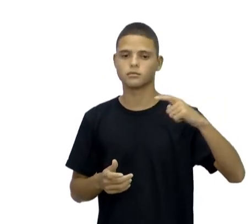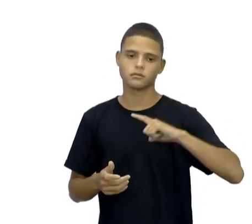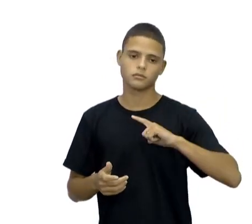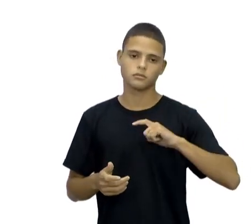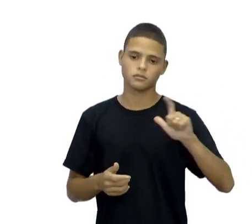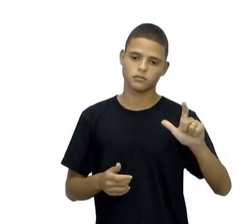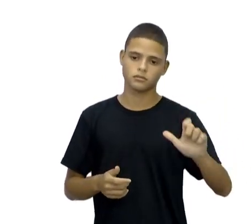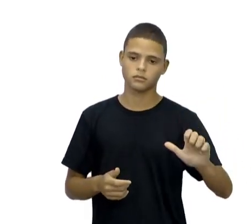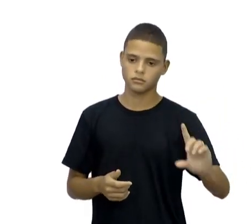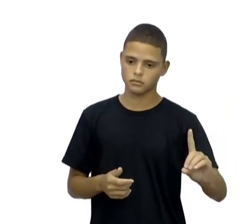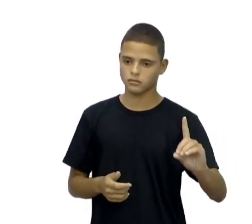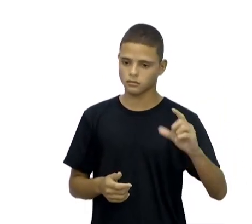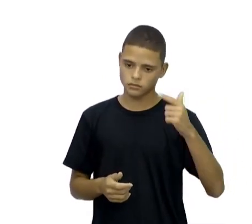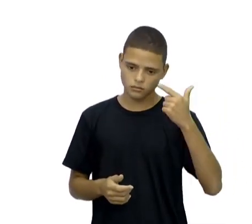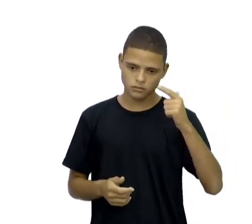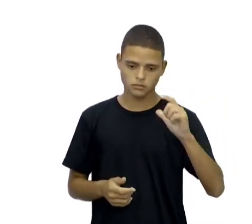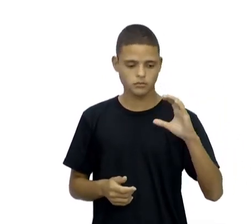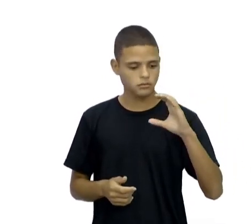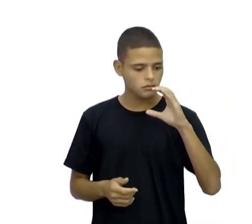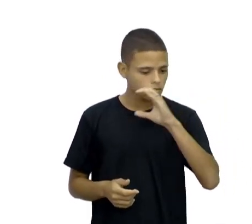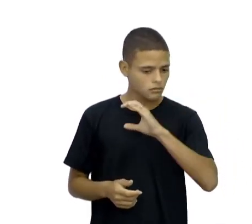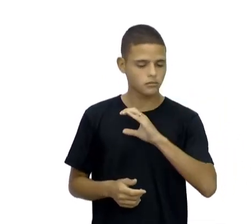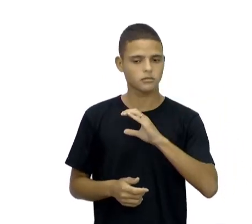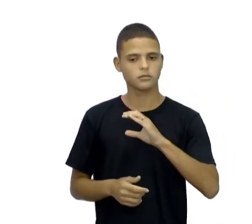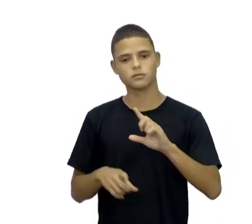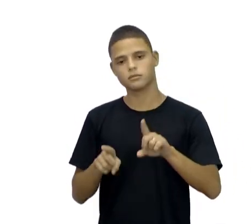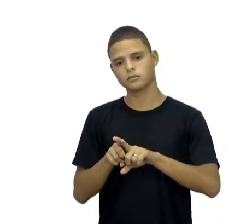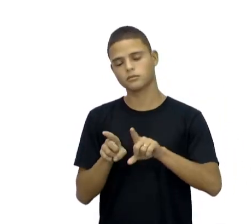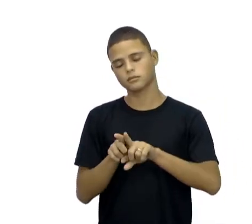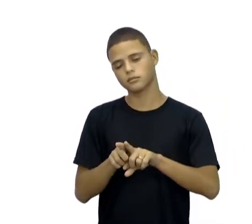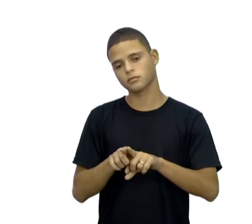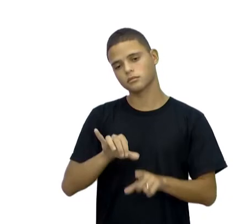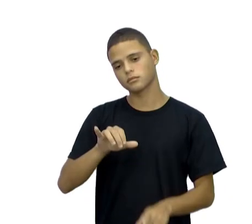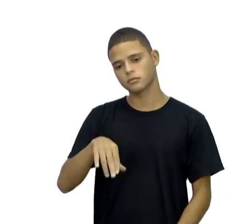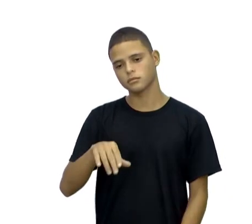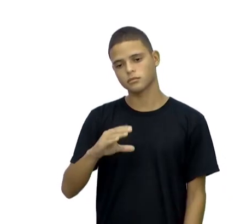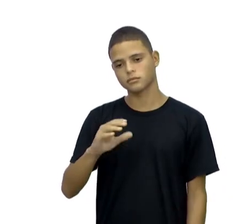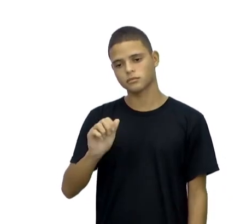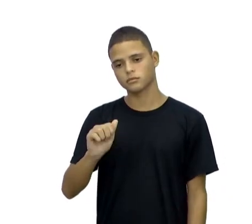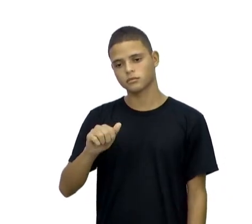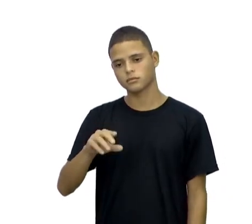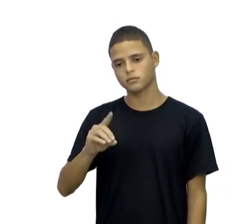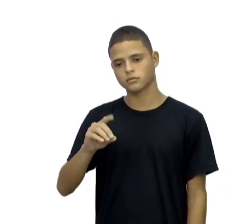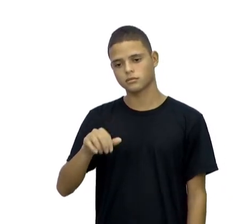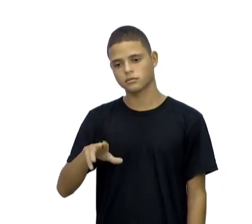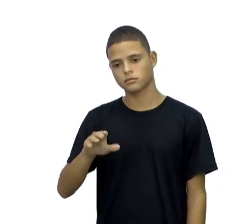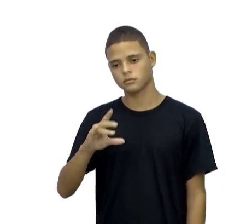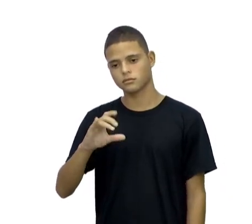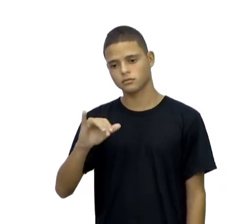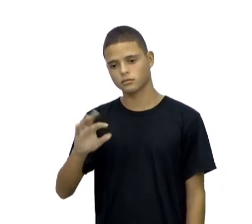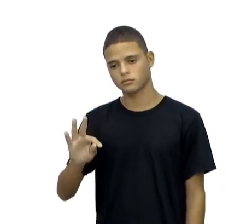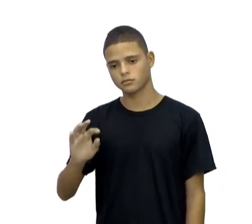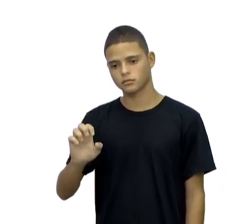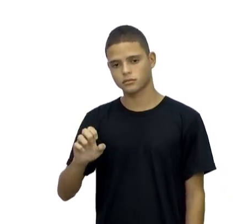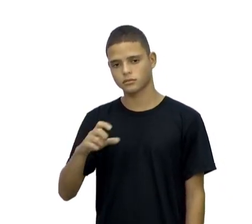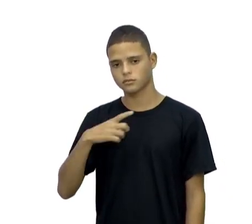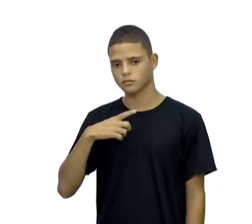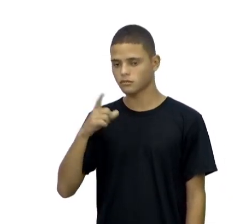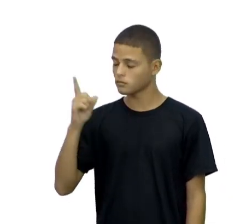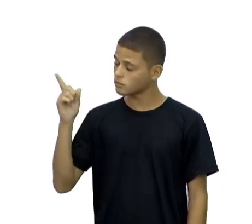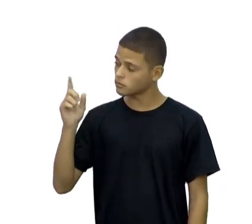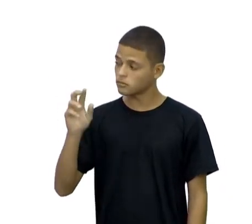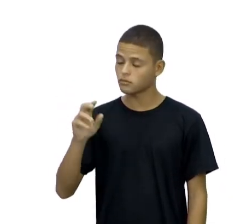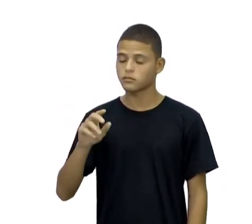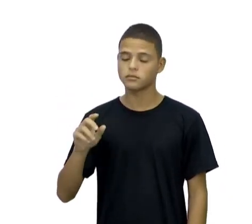também transforma em calor, né? Aquela lâmpada esquenta também. A gente tem, então, aqui um negócio chamado de resistência, né? Resistência